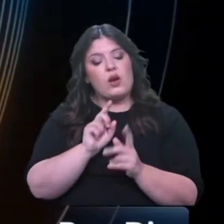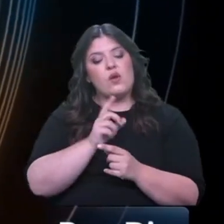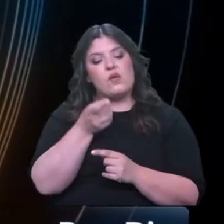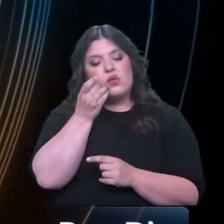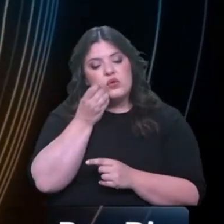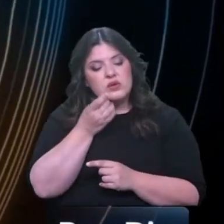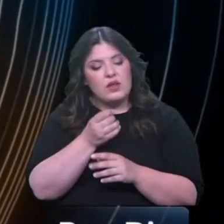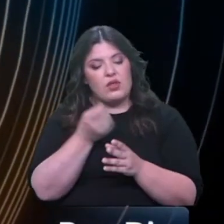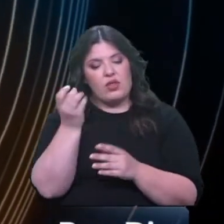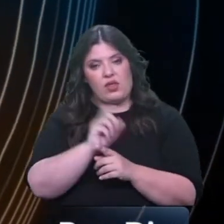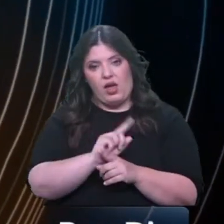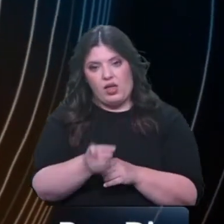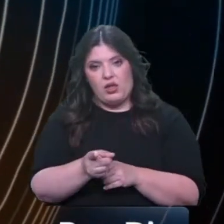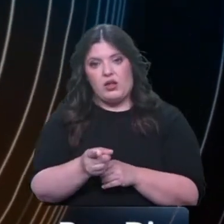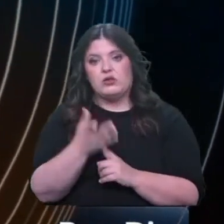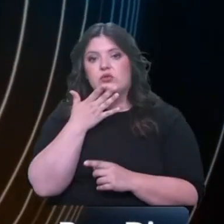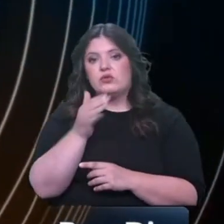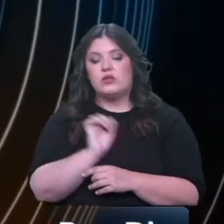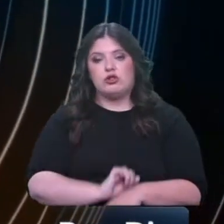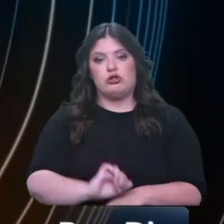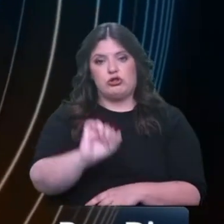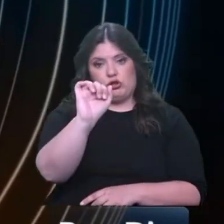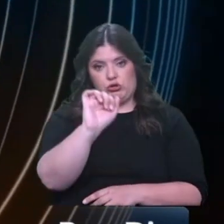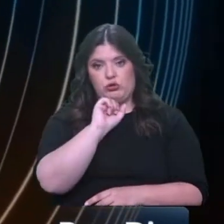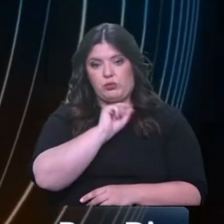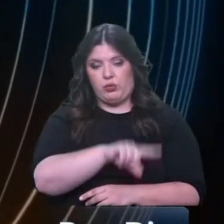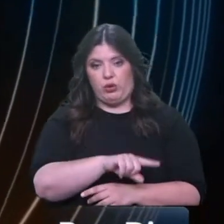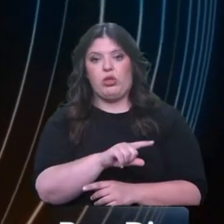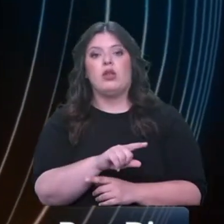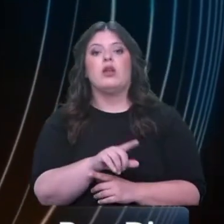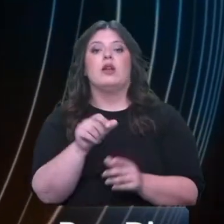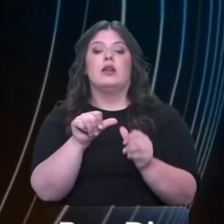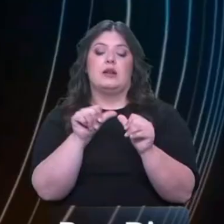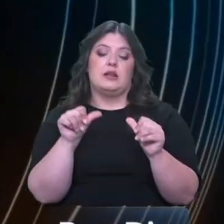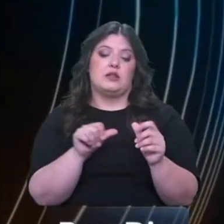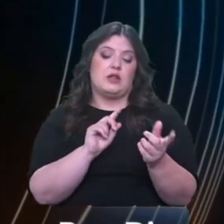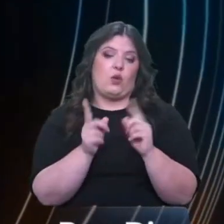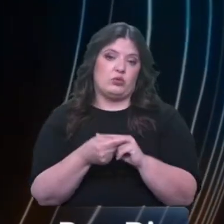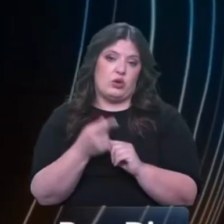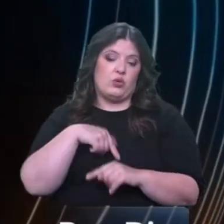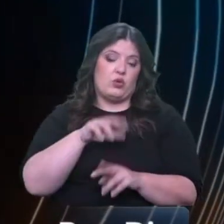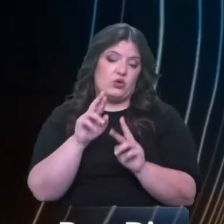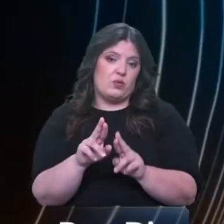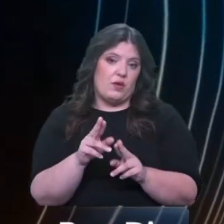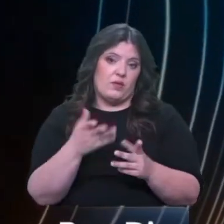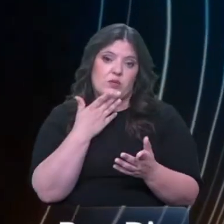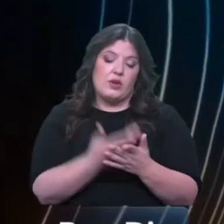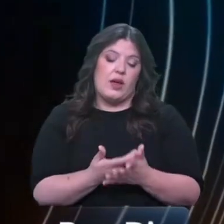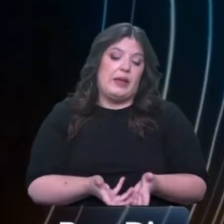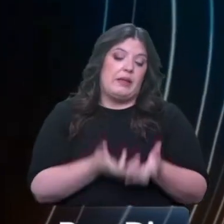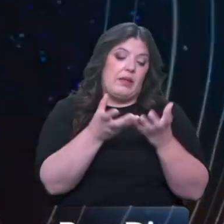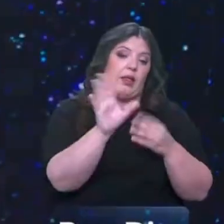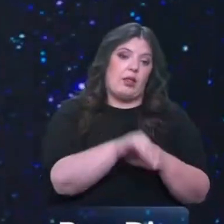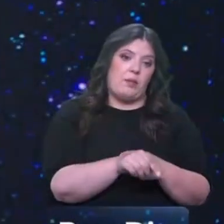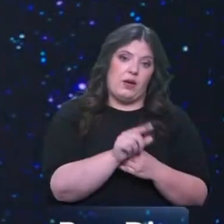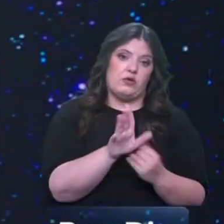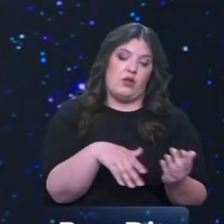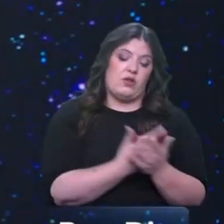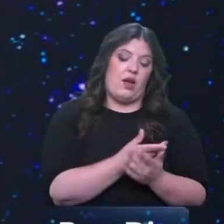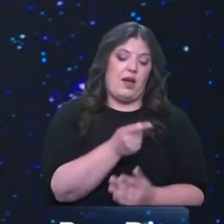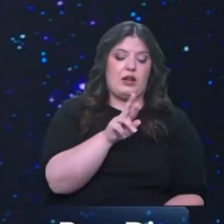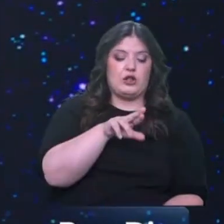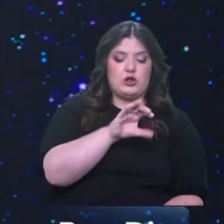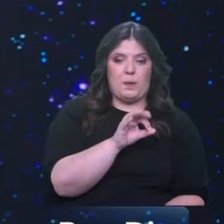velocidade dos seus próprios ventos e, ainda por cima, neste sentido, ao contrário daquilo que nós esperávamos. Quanto mais quente for o